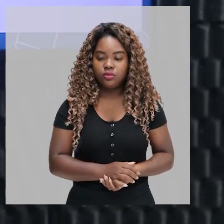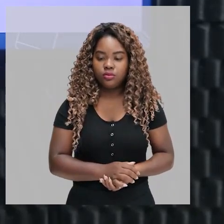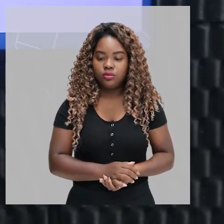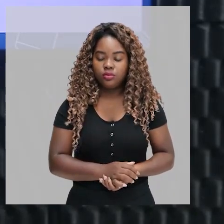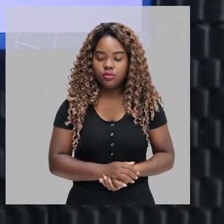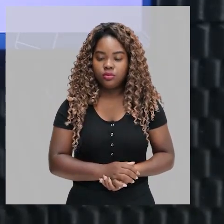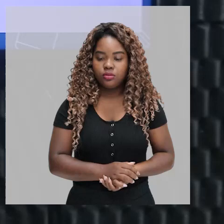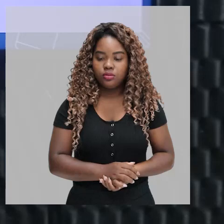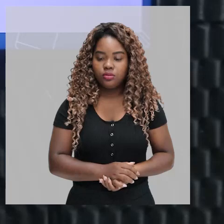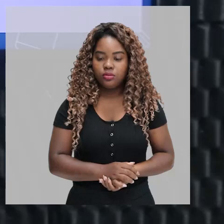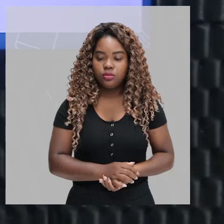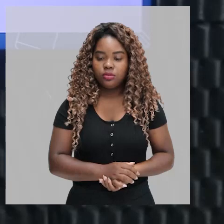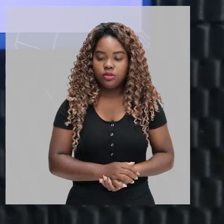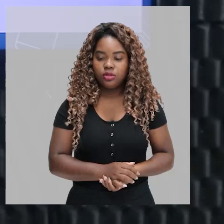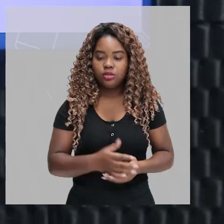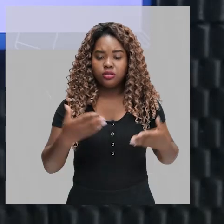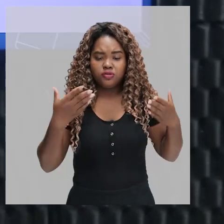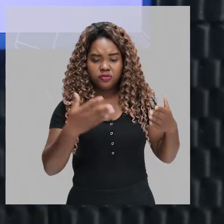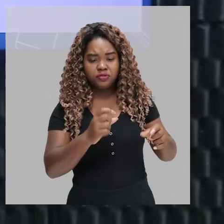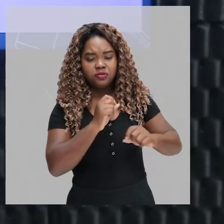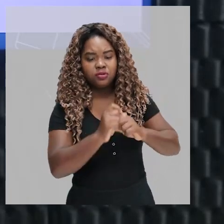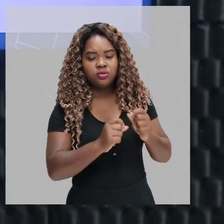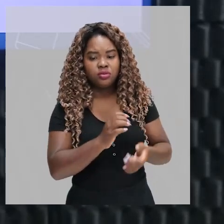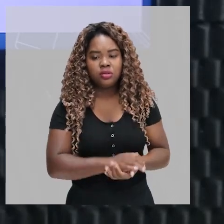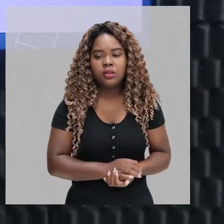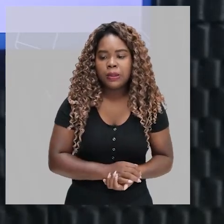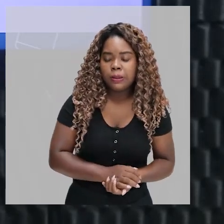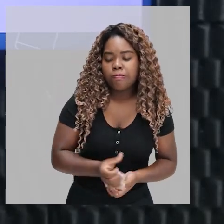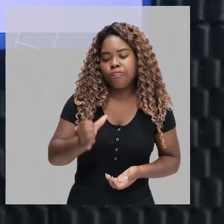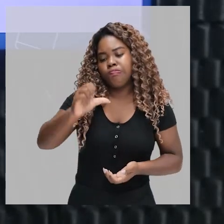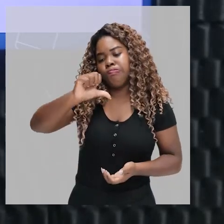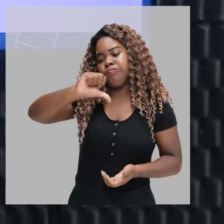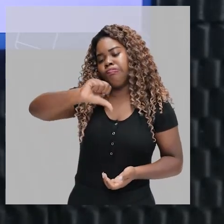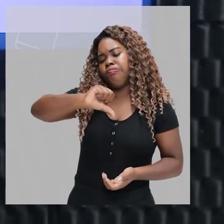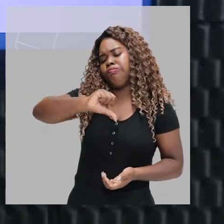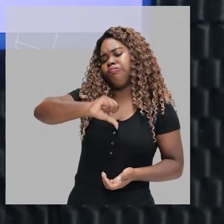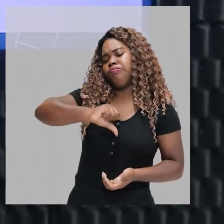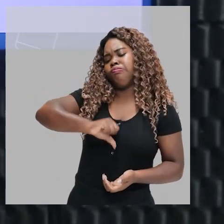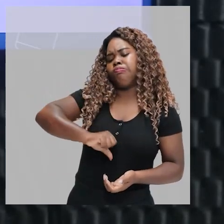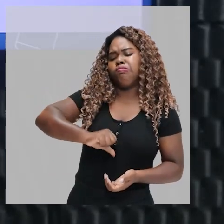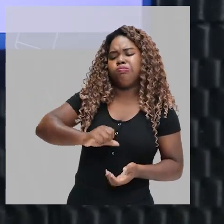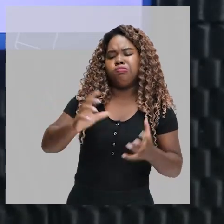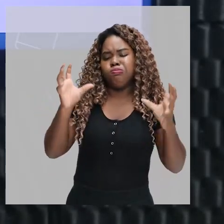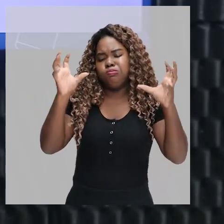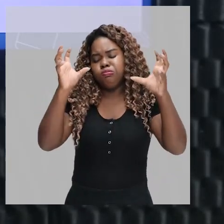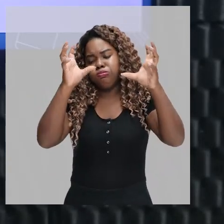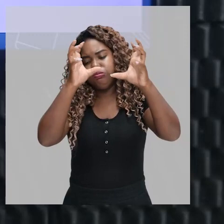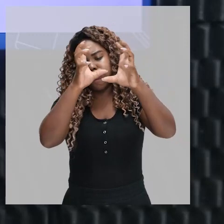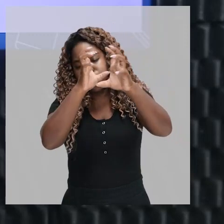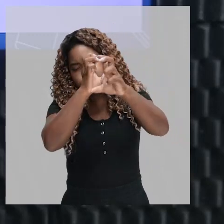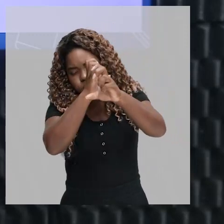uma época marcada pelo pessimismo pelo pela obscuridade